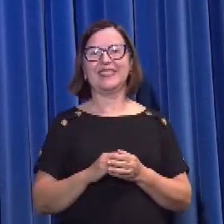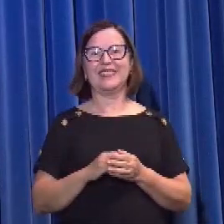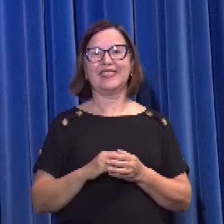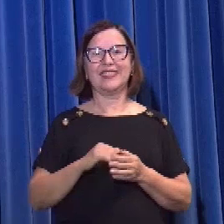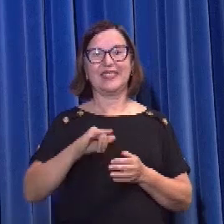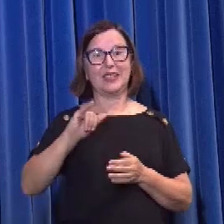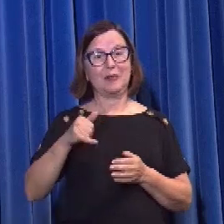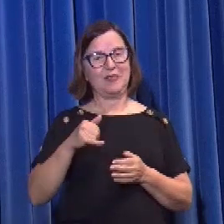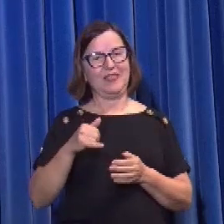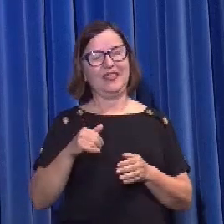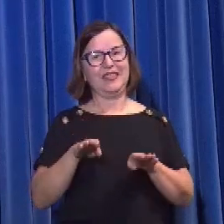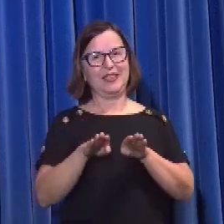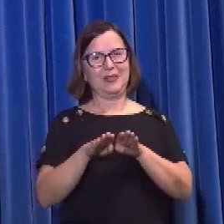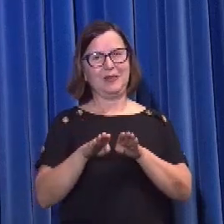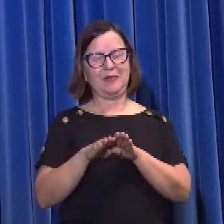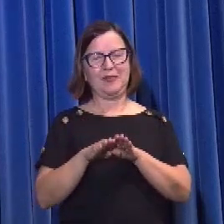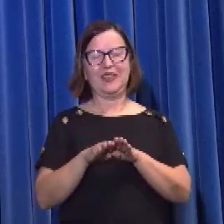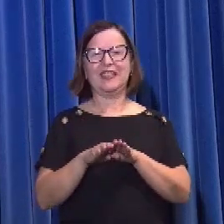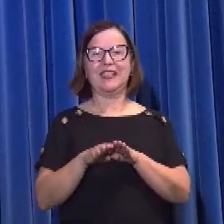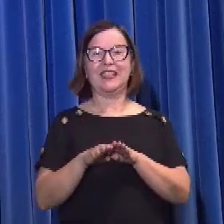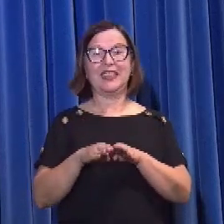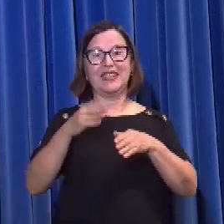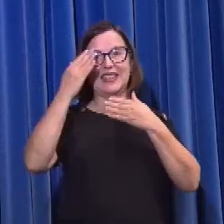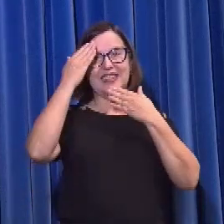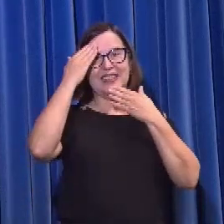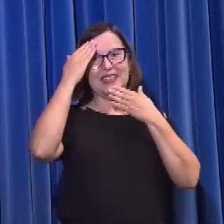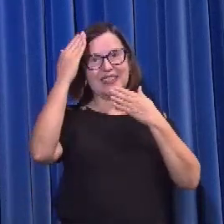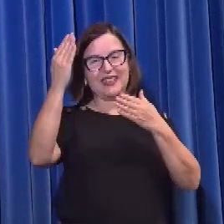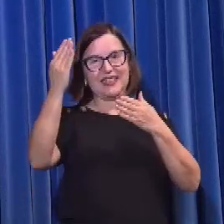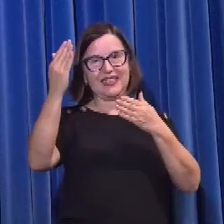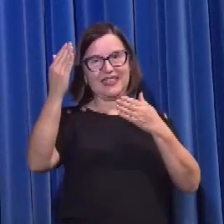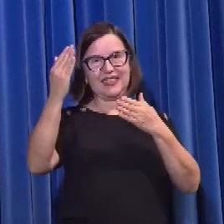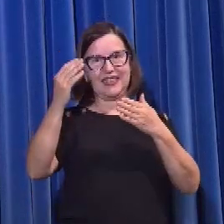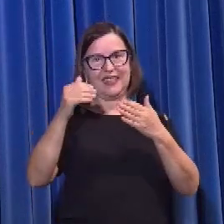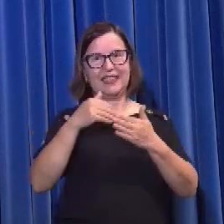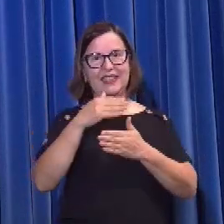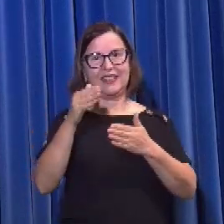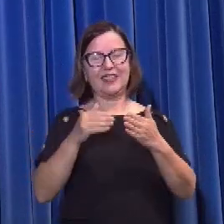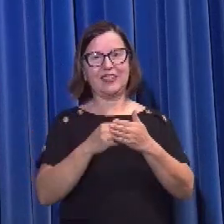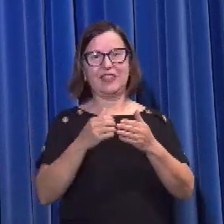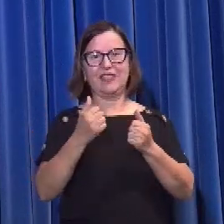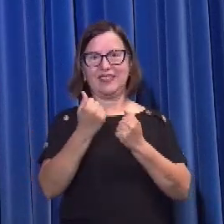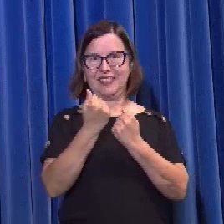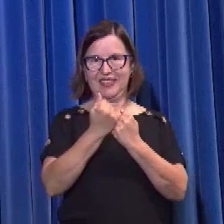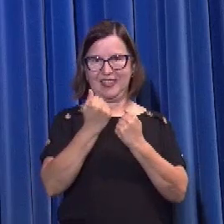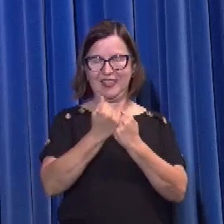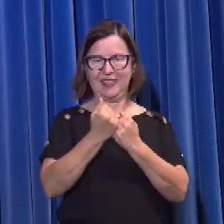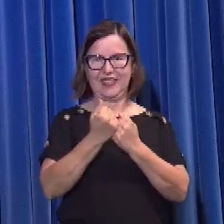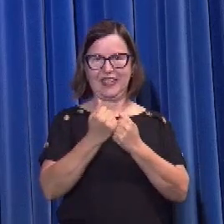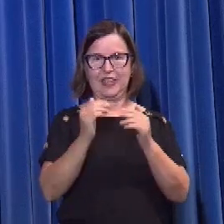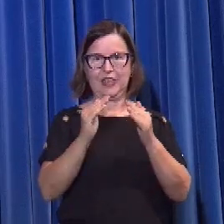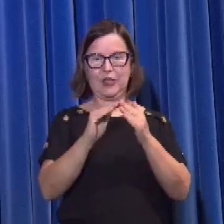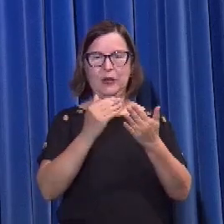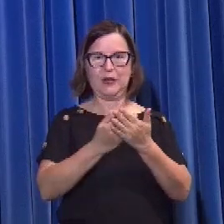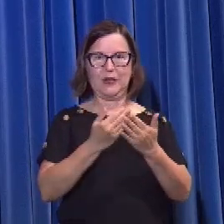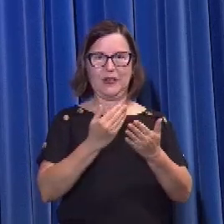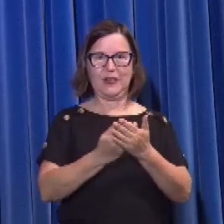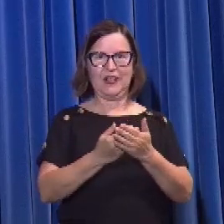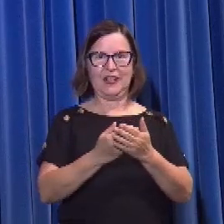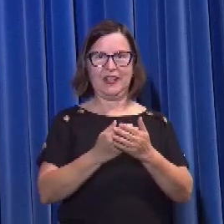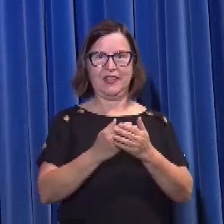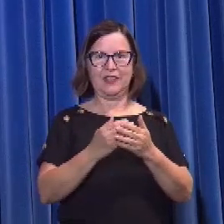também, mais uma vez, para agradecer aqui a toda a liderança do Colégio Londrinense,